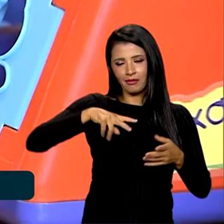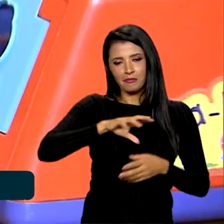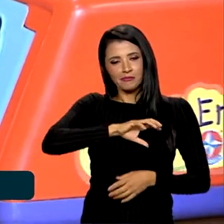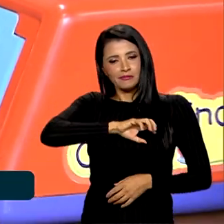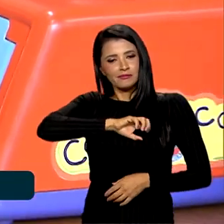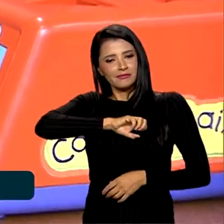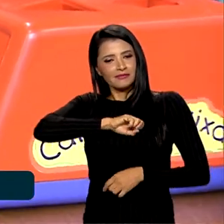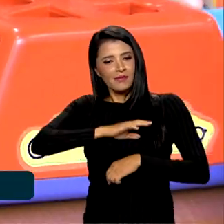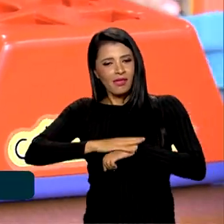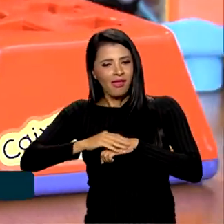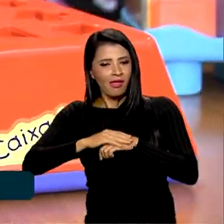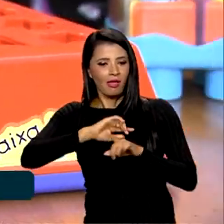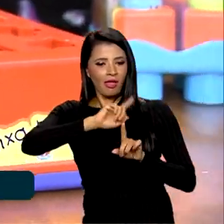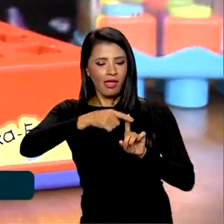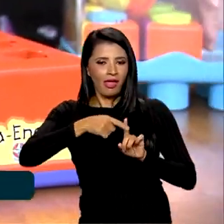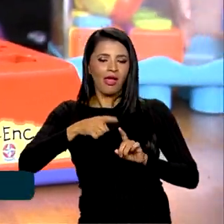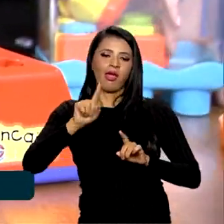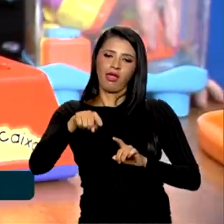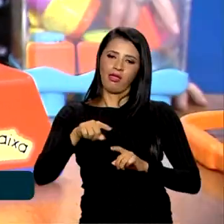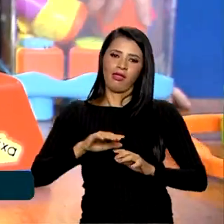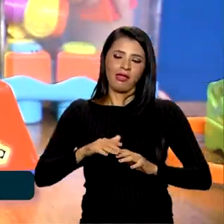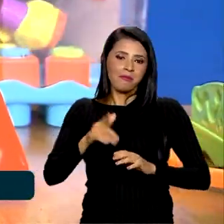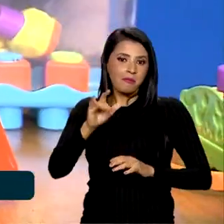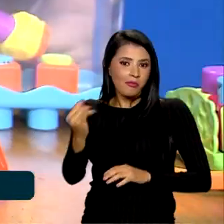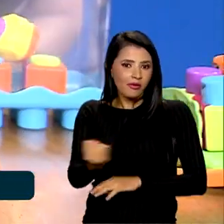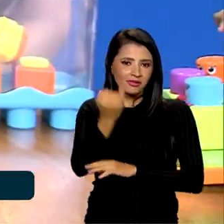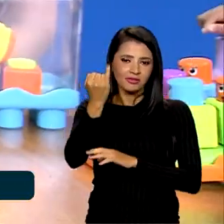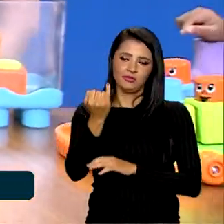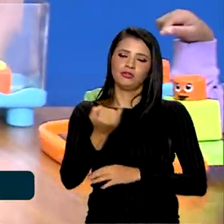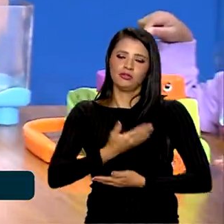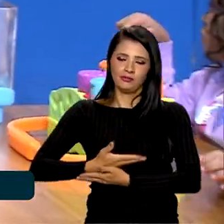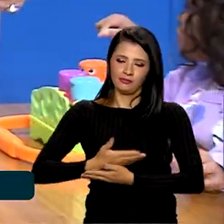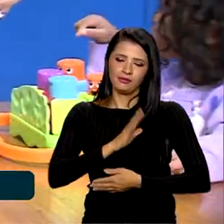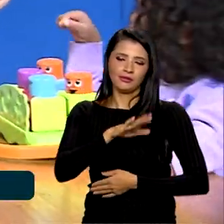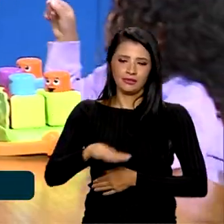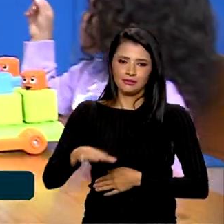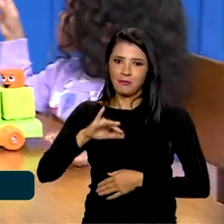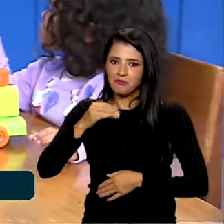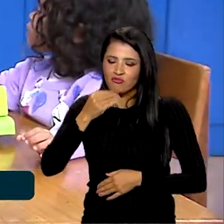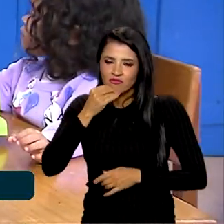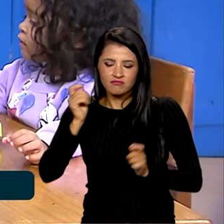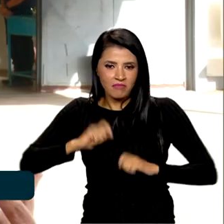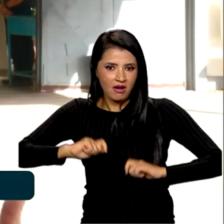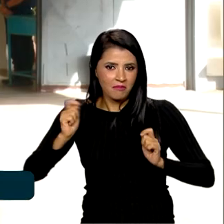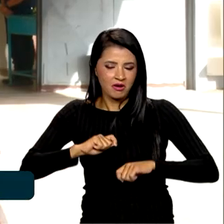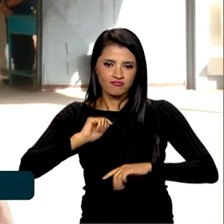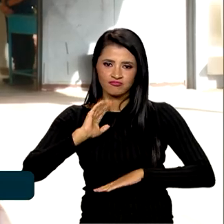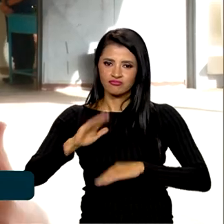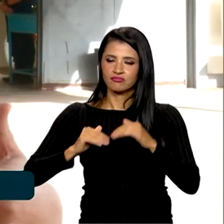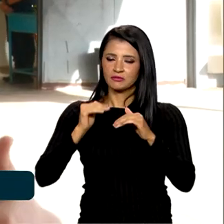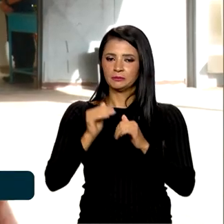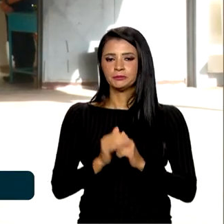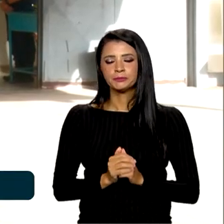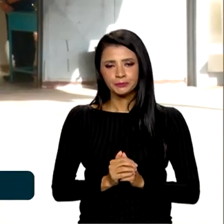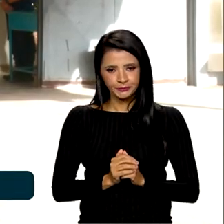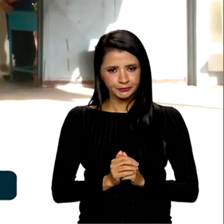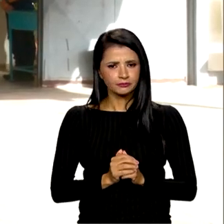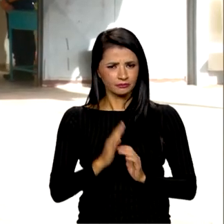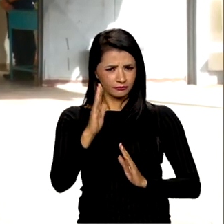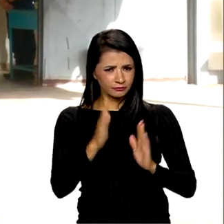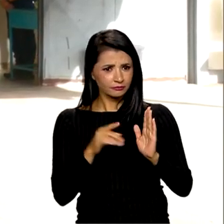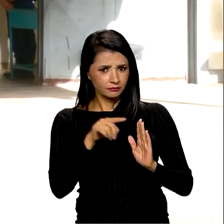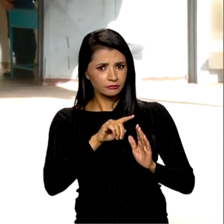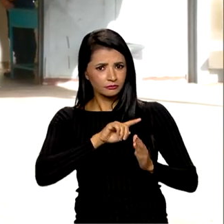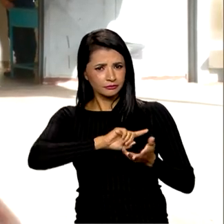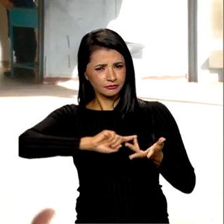desde a gestação são fundamentais para que a criança Aproveite todo o seu potencial tudo que é feito nesse período